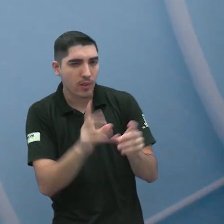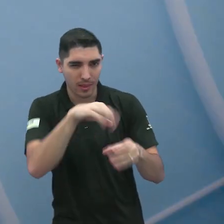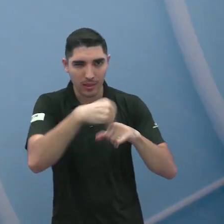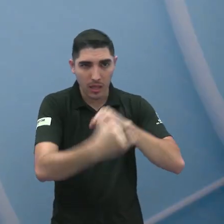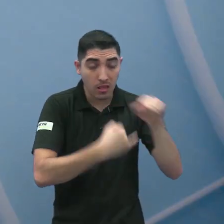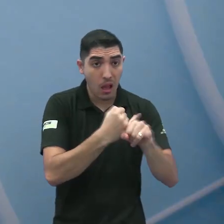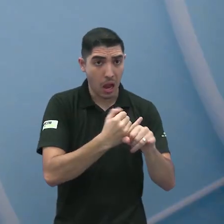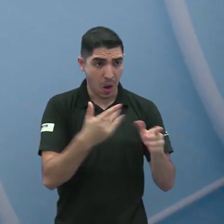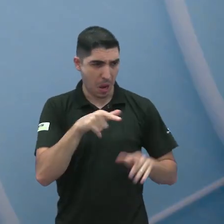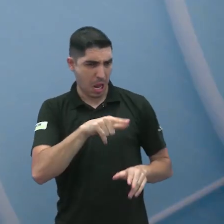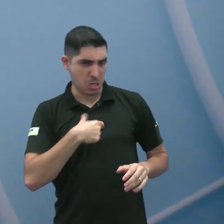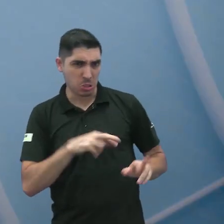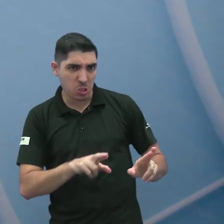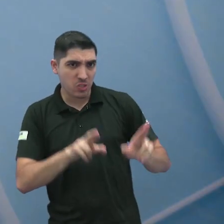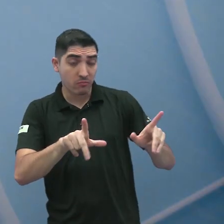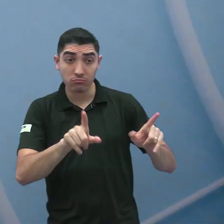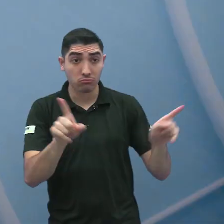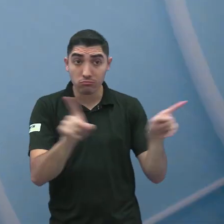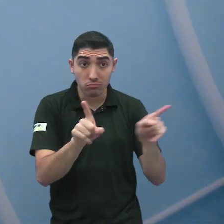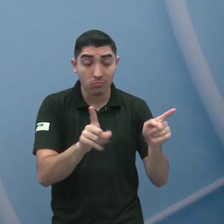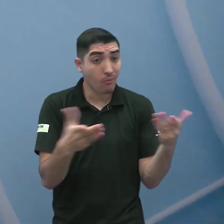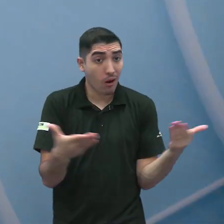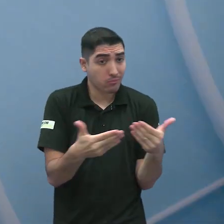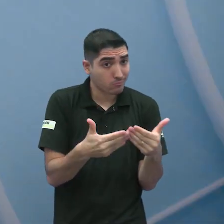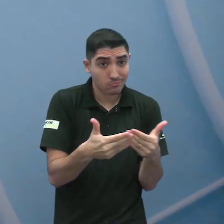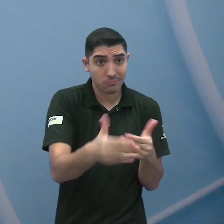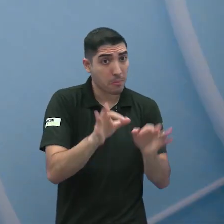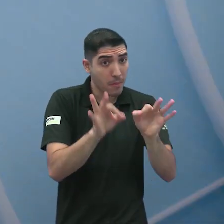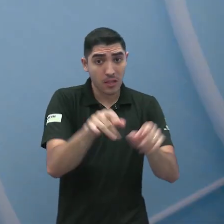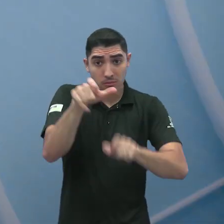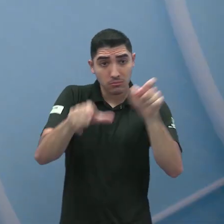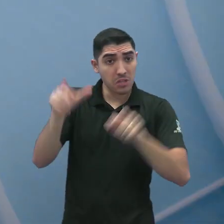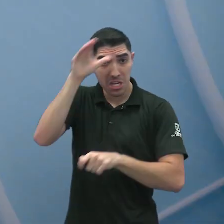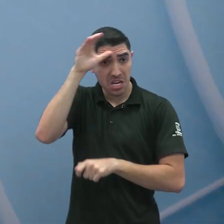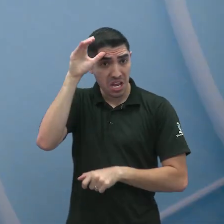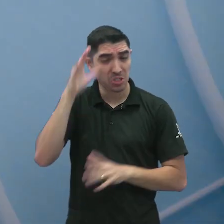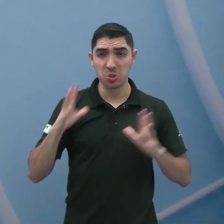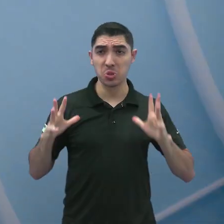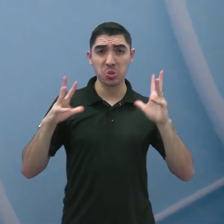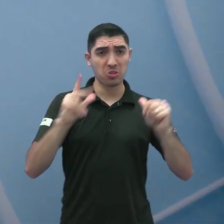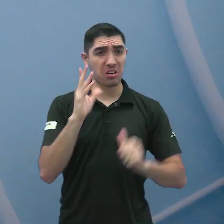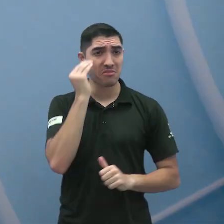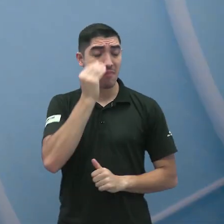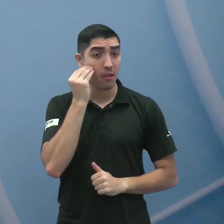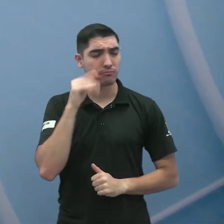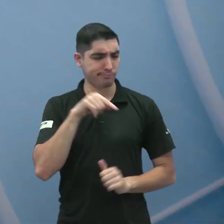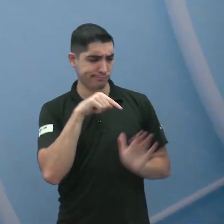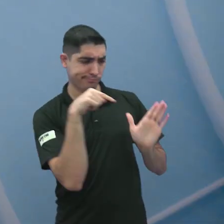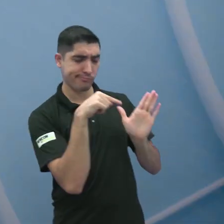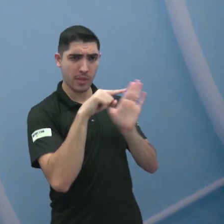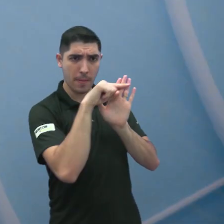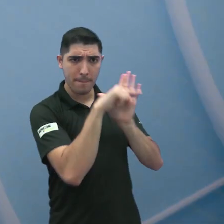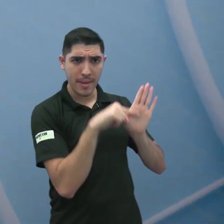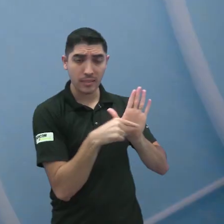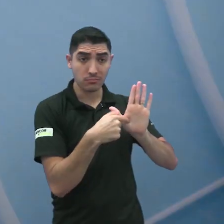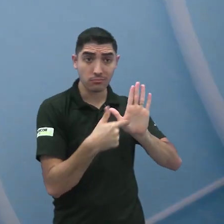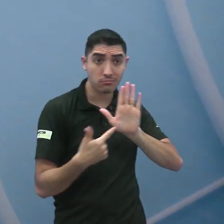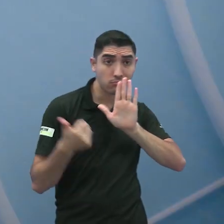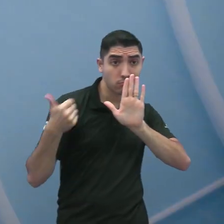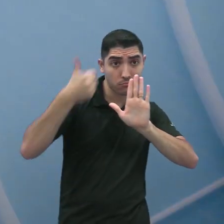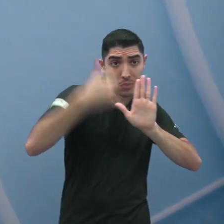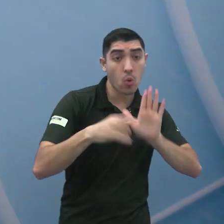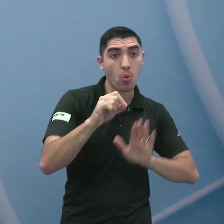é mais um diferencial, é uma expectativa do consumidor moderno. Pesquisas recentes mostram